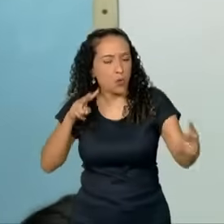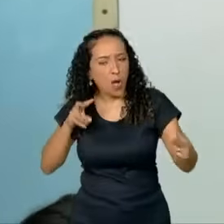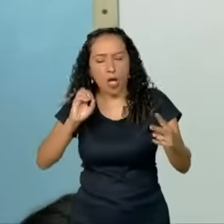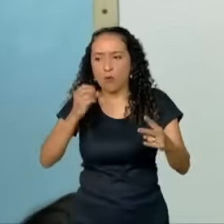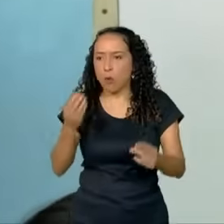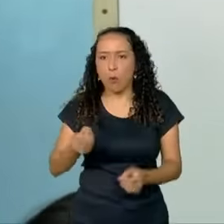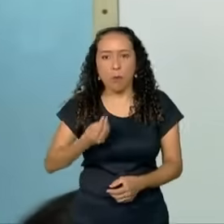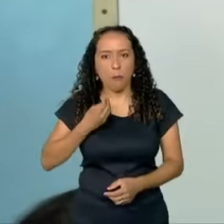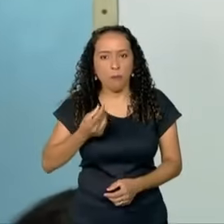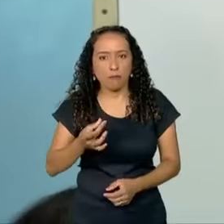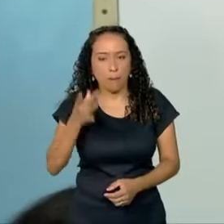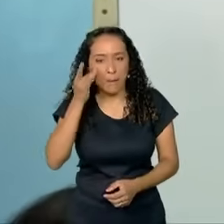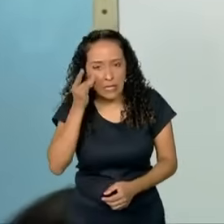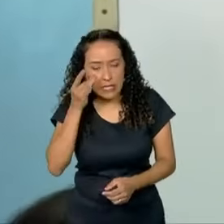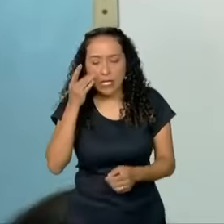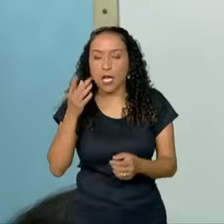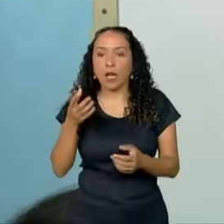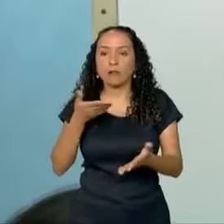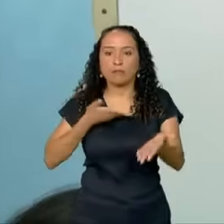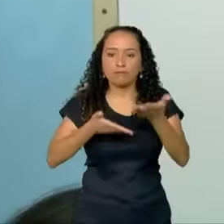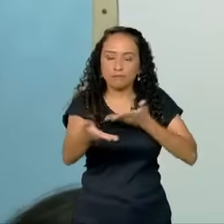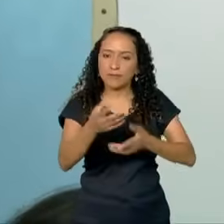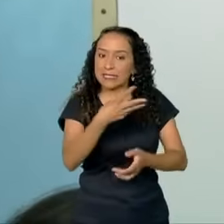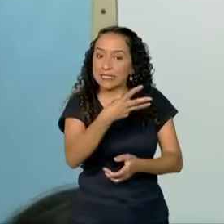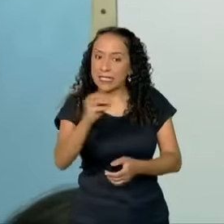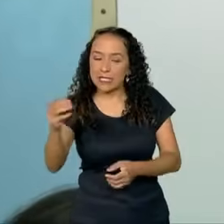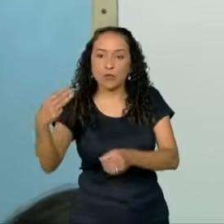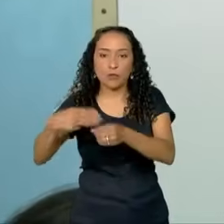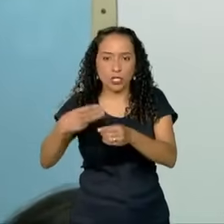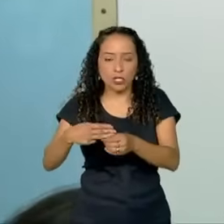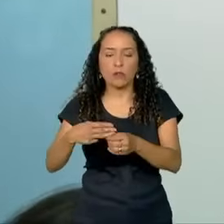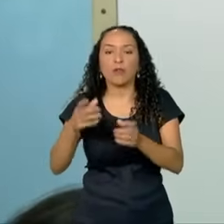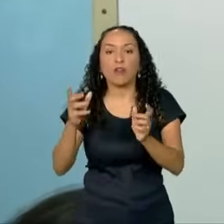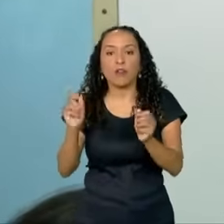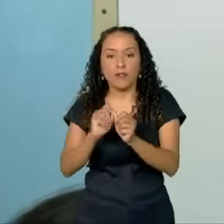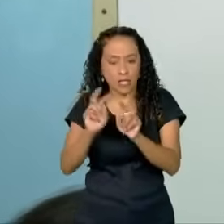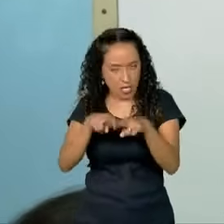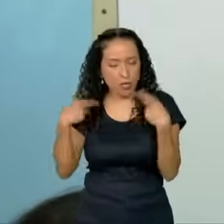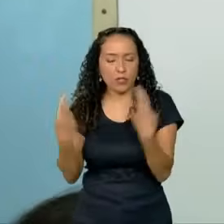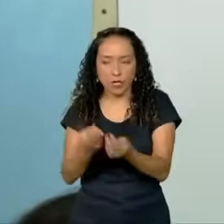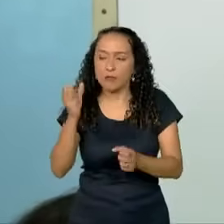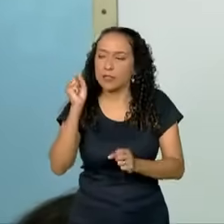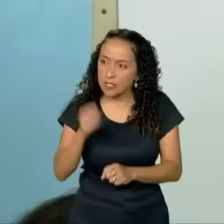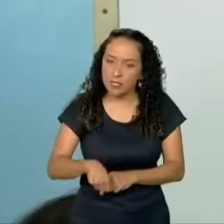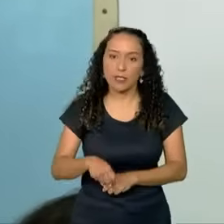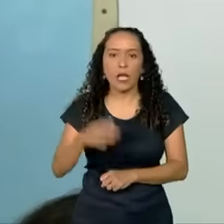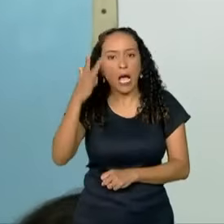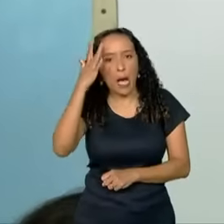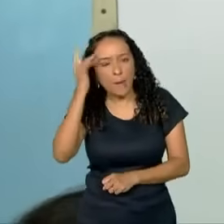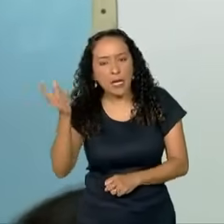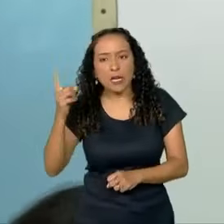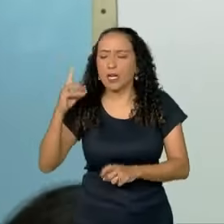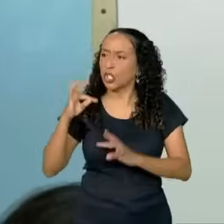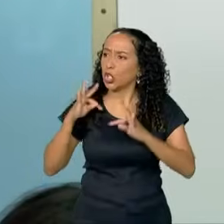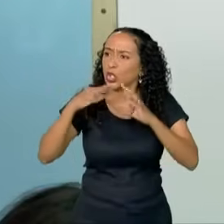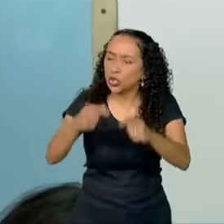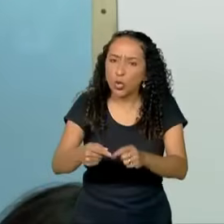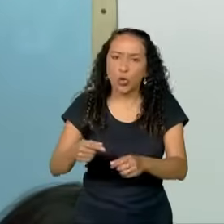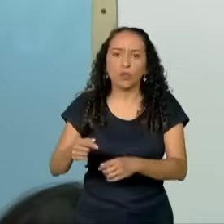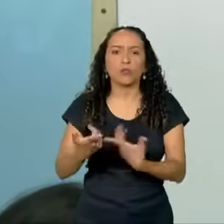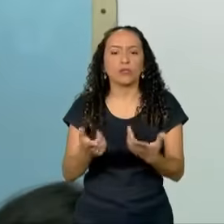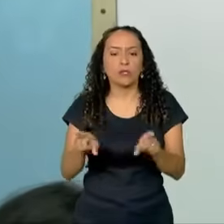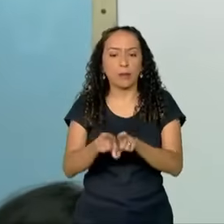ser ouvido pelos 300 municípios, nós vamos estar fazendo, e amanhã com os parlamentares federais e estaduais na Assembleia